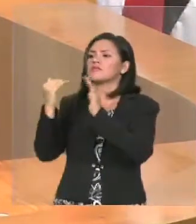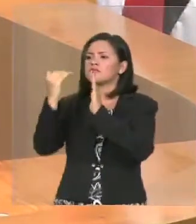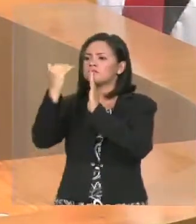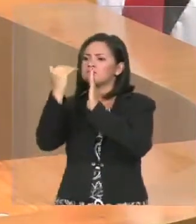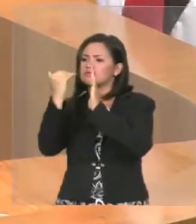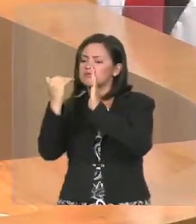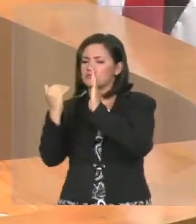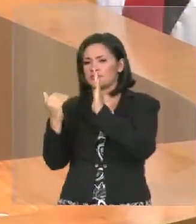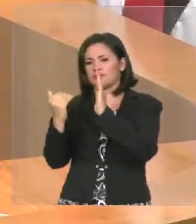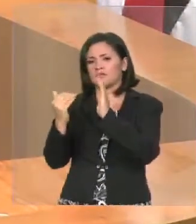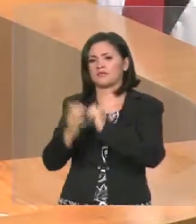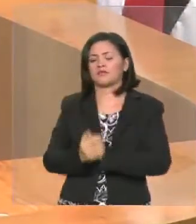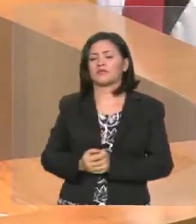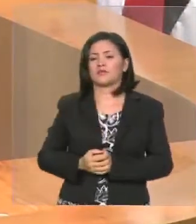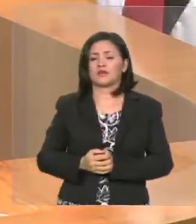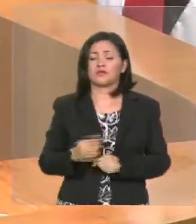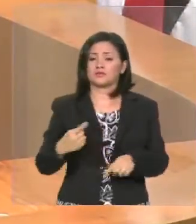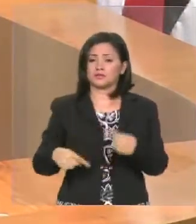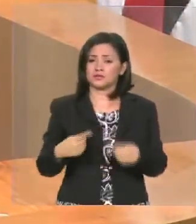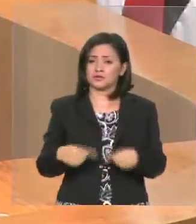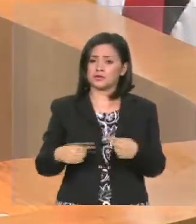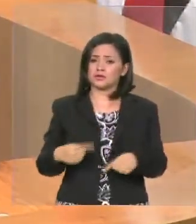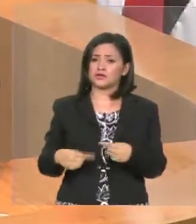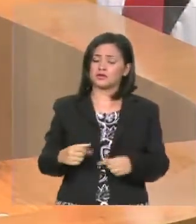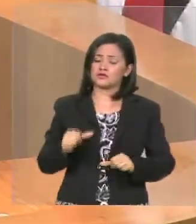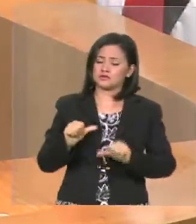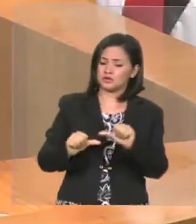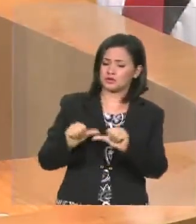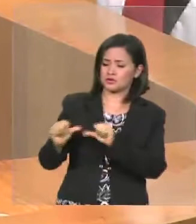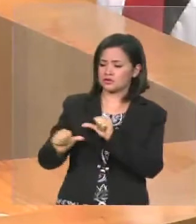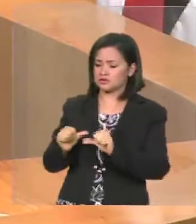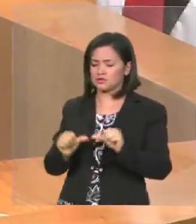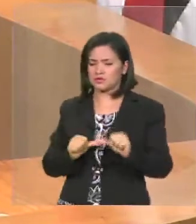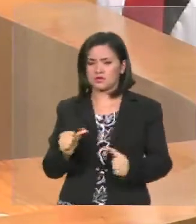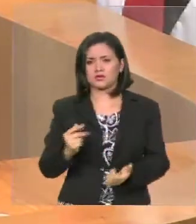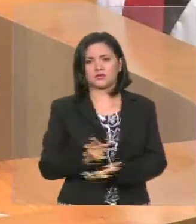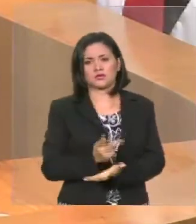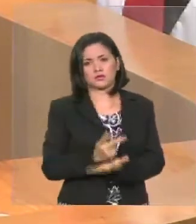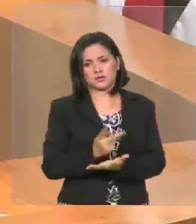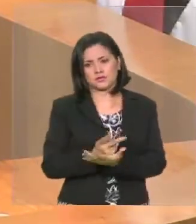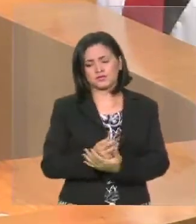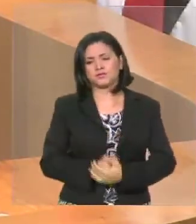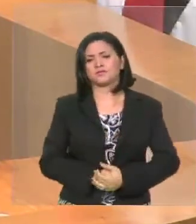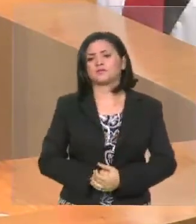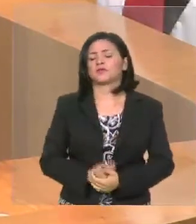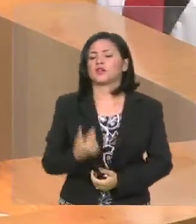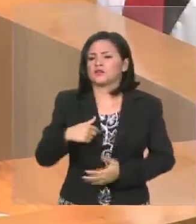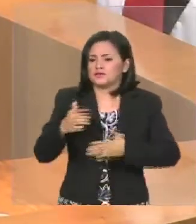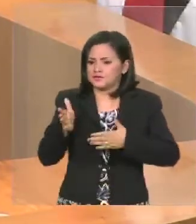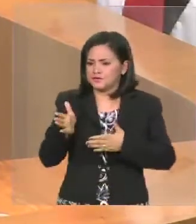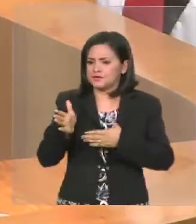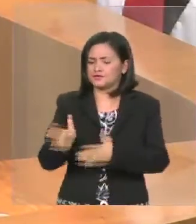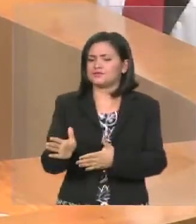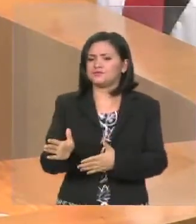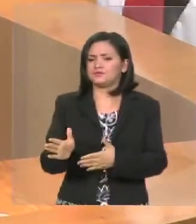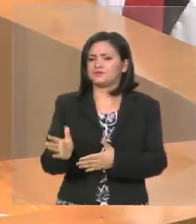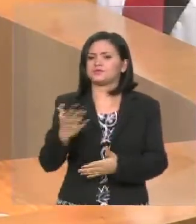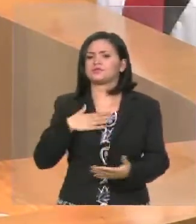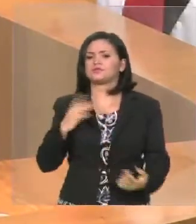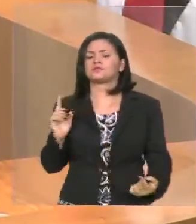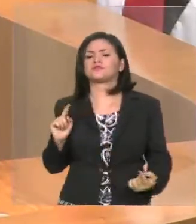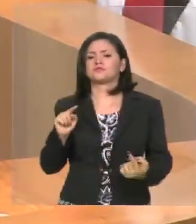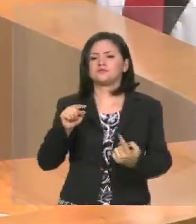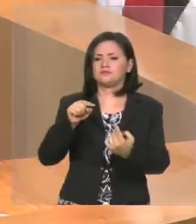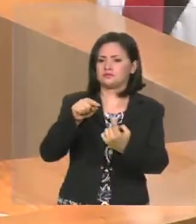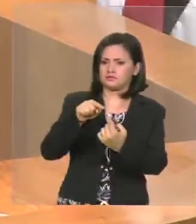dinâmica, deputado Rogério Cafeteiro. Me mantive firme com os meus propósitos, com os meus